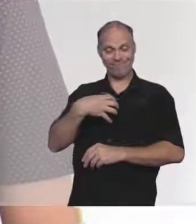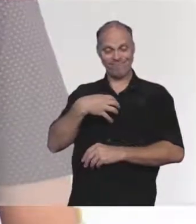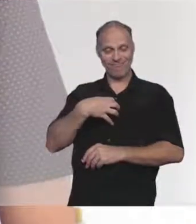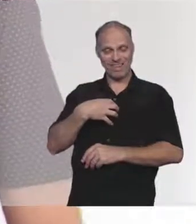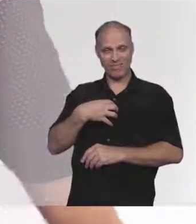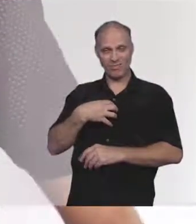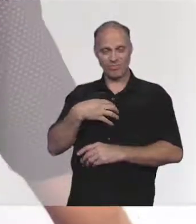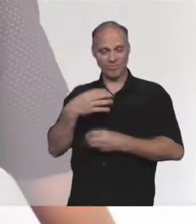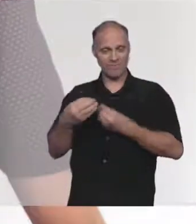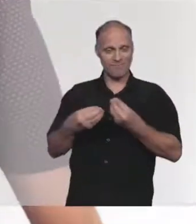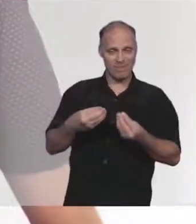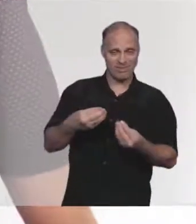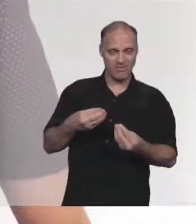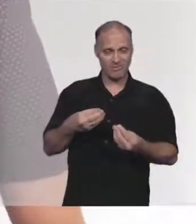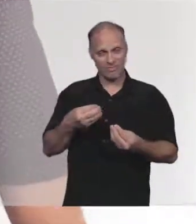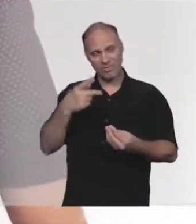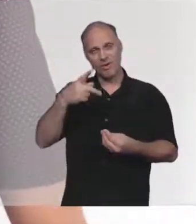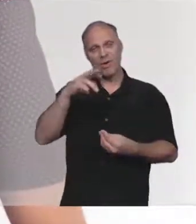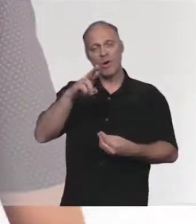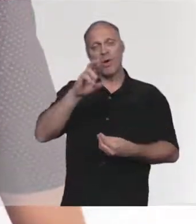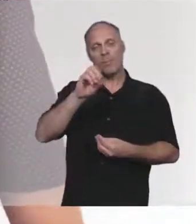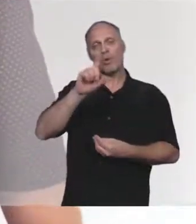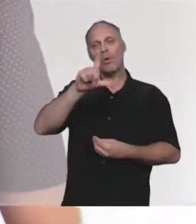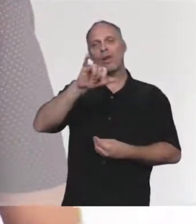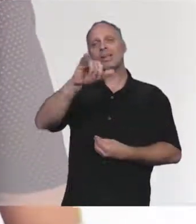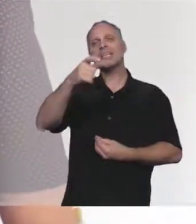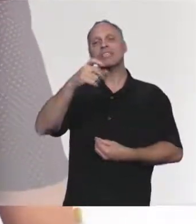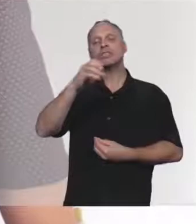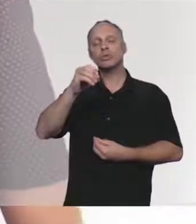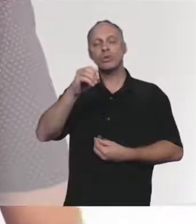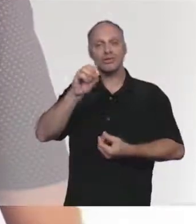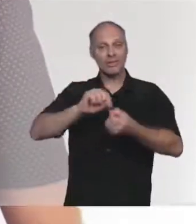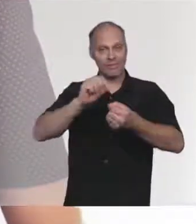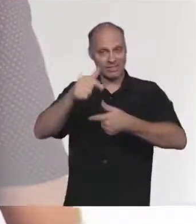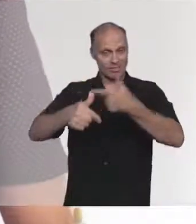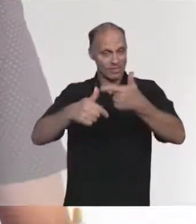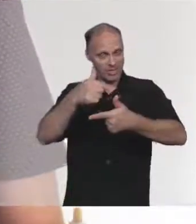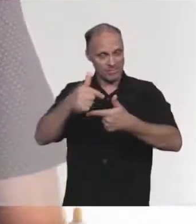esse jeito meio prolixo que eu falei de atuar num